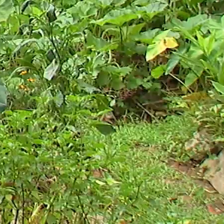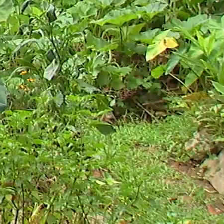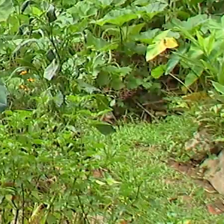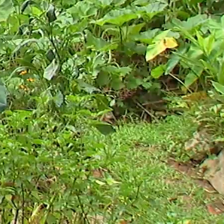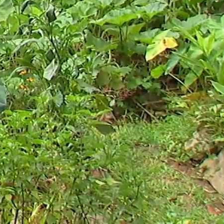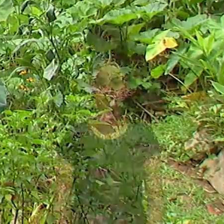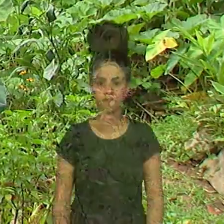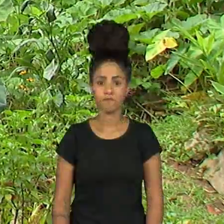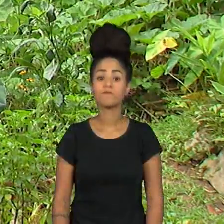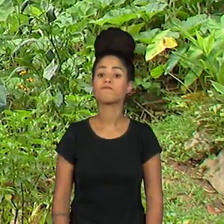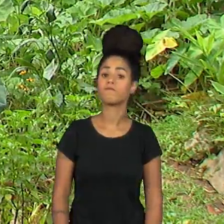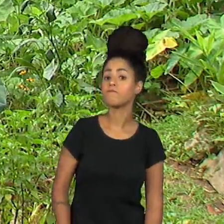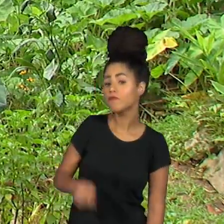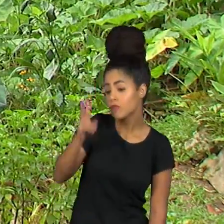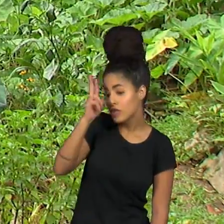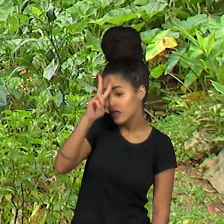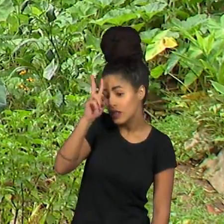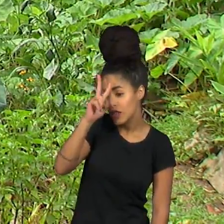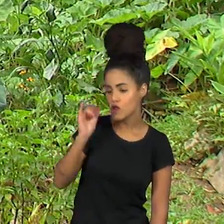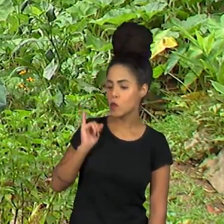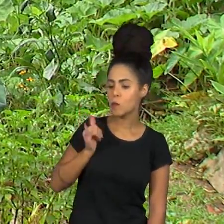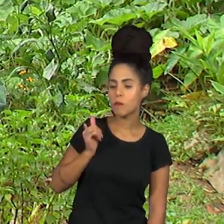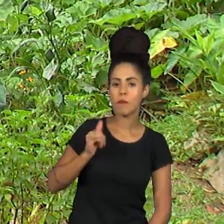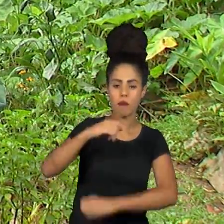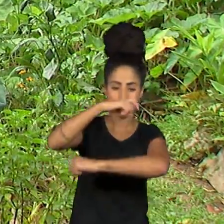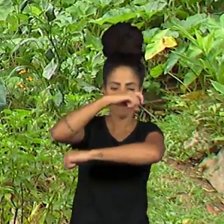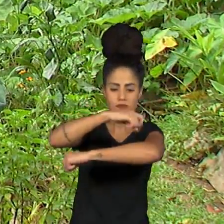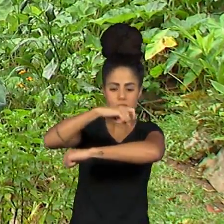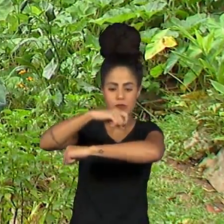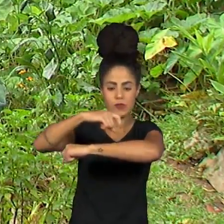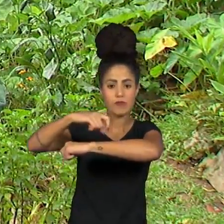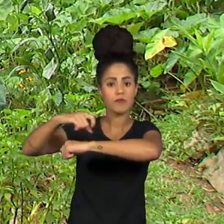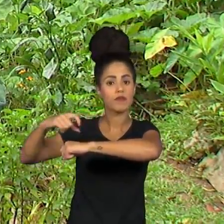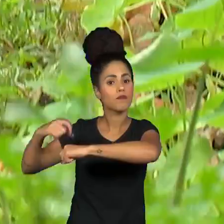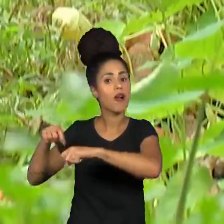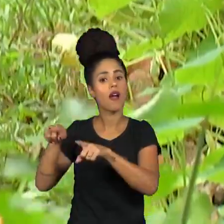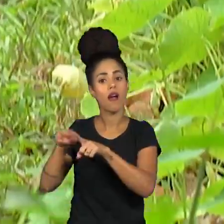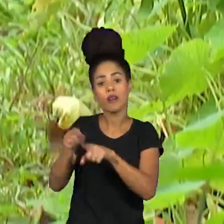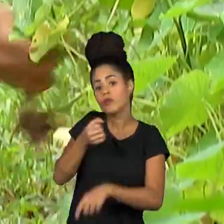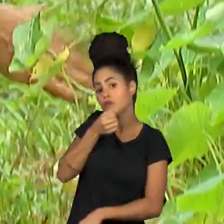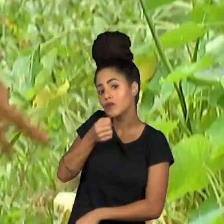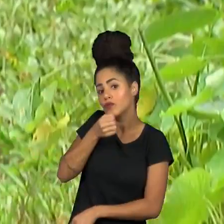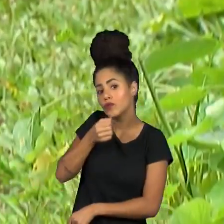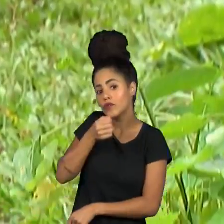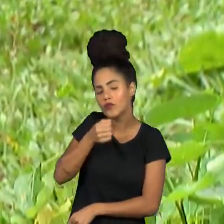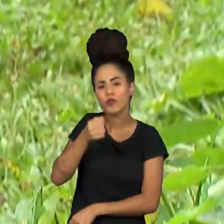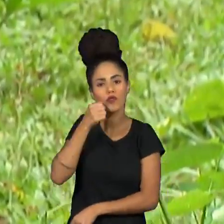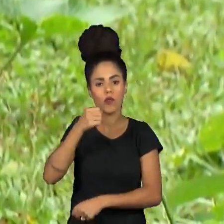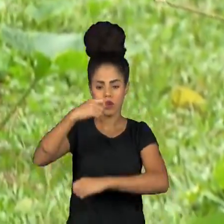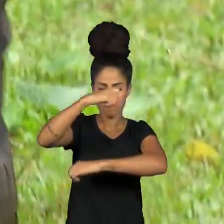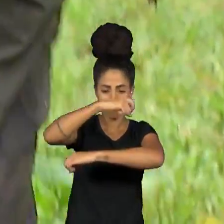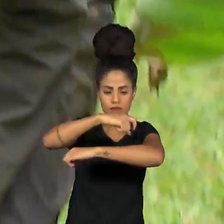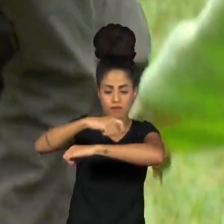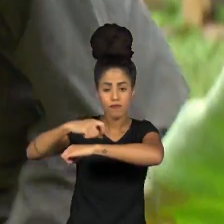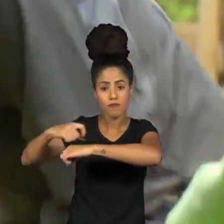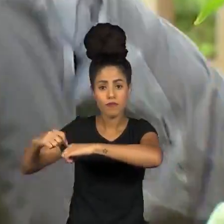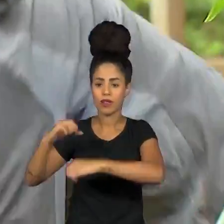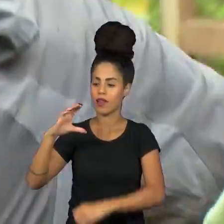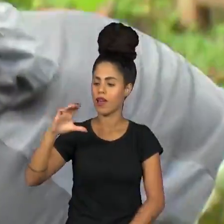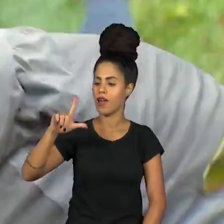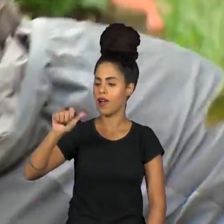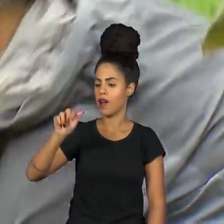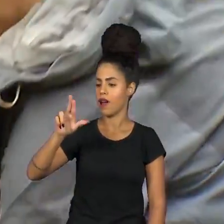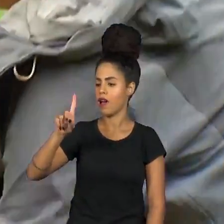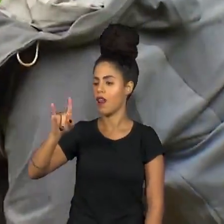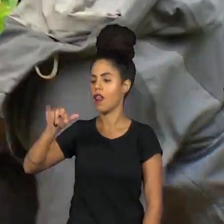A história da Horta das Corujas se confunde com a trajetória da jornalista de formação e agricultora urbana Cláudia